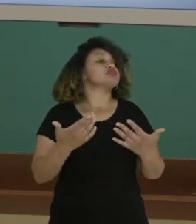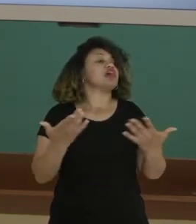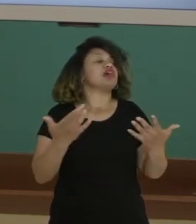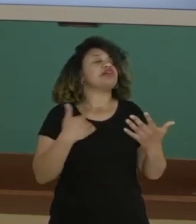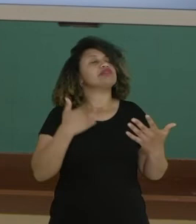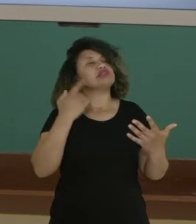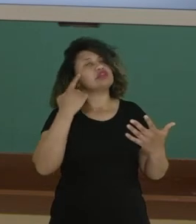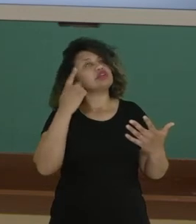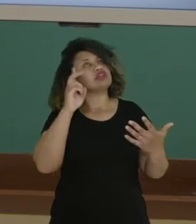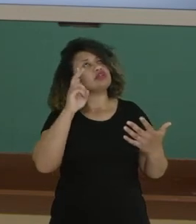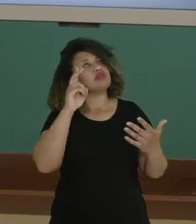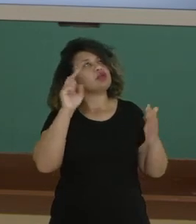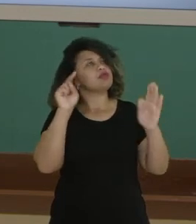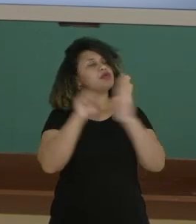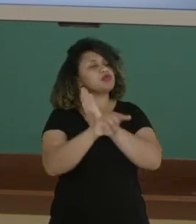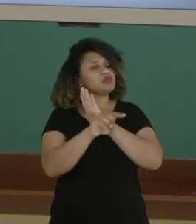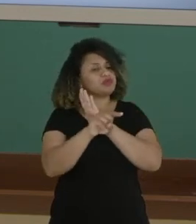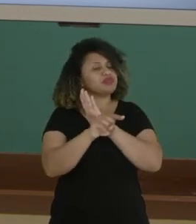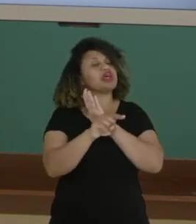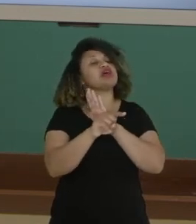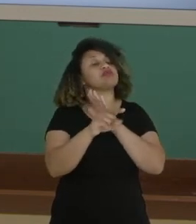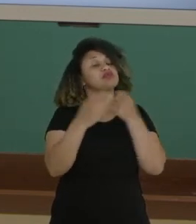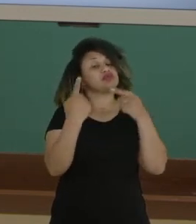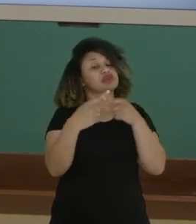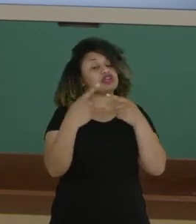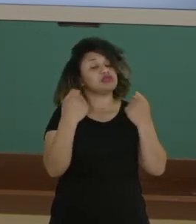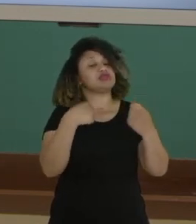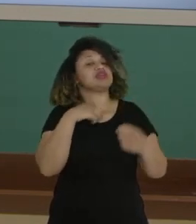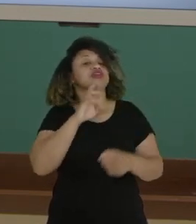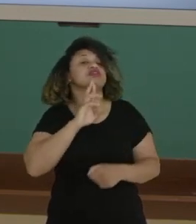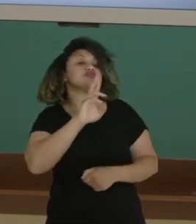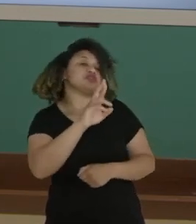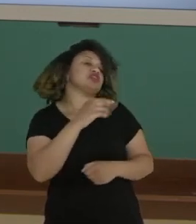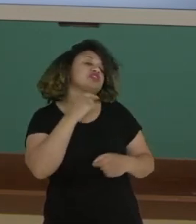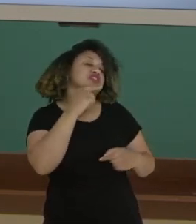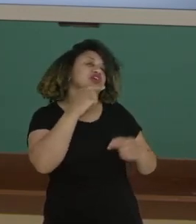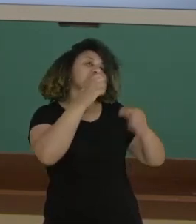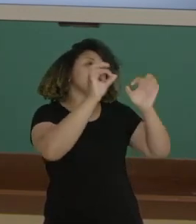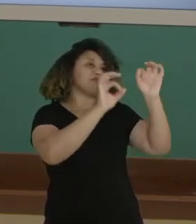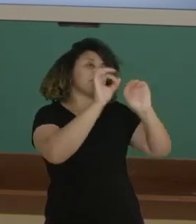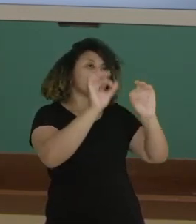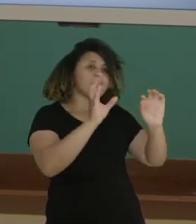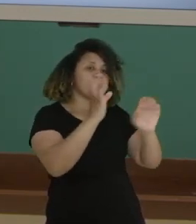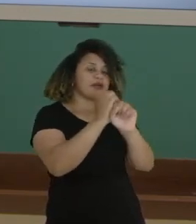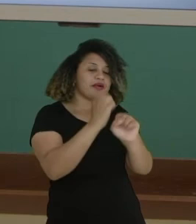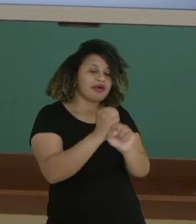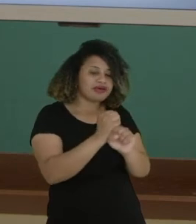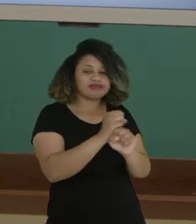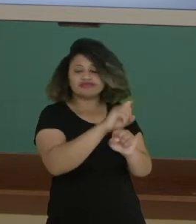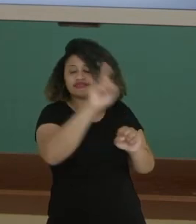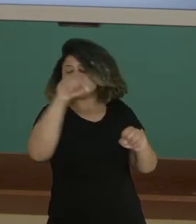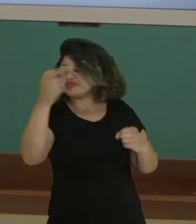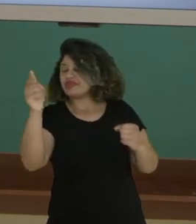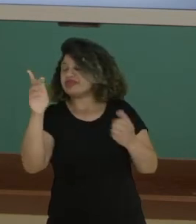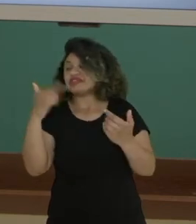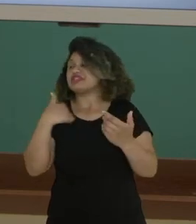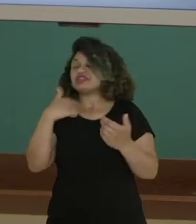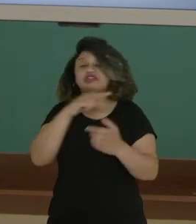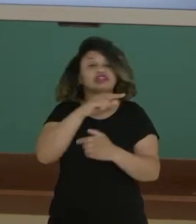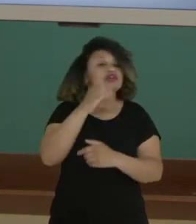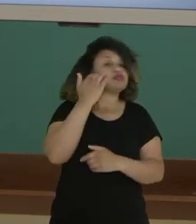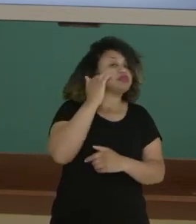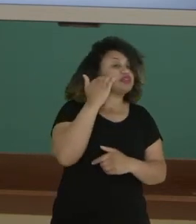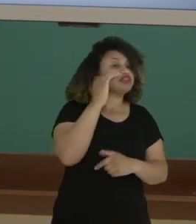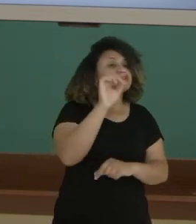pergunta, né? Porque toda pergunta tem que ter uma resposta. Não pode simplesmente fazer a conta e partir para outra sem entender. Então, o que